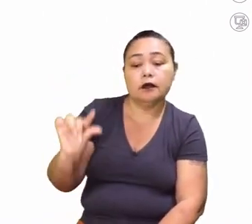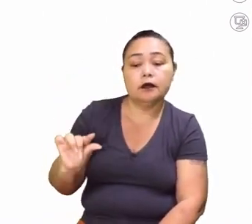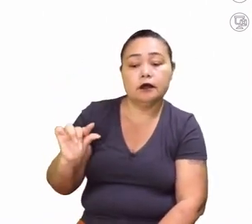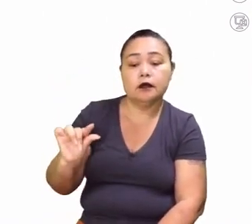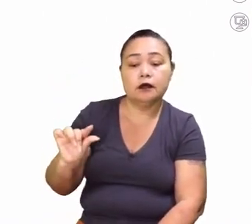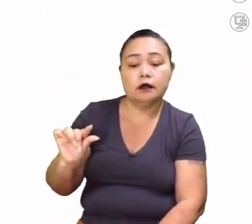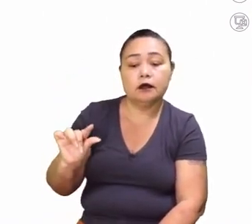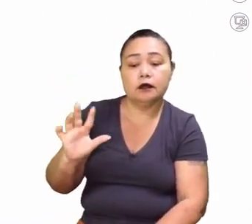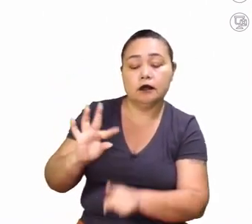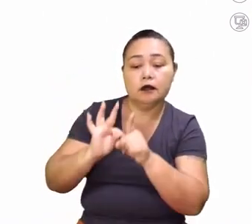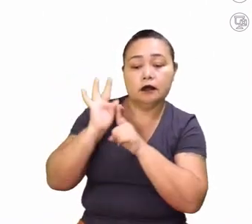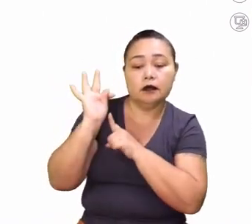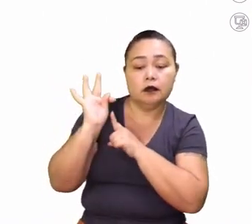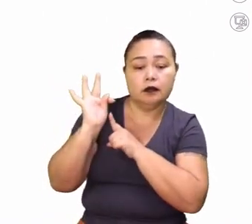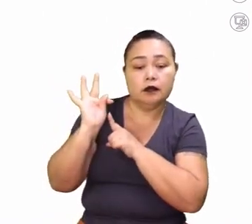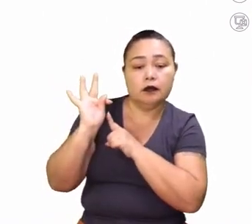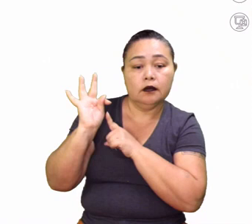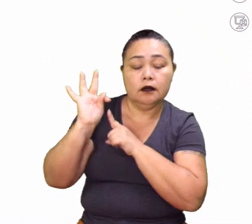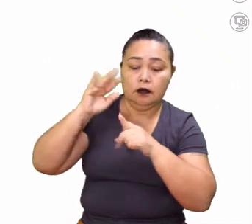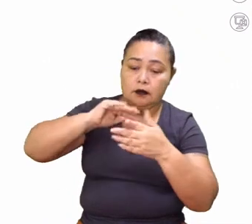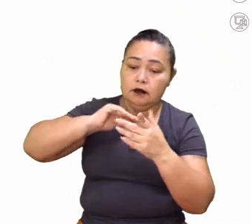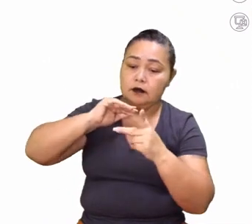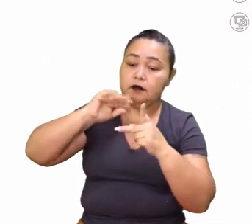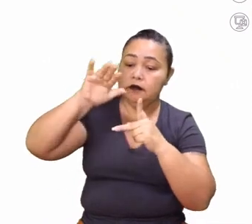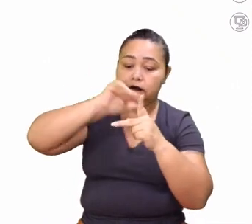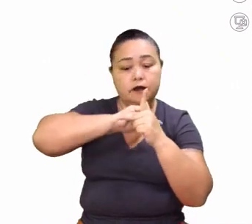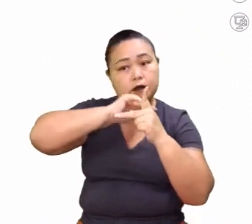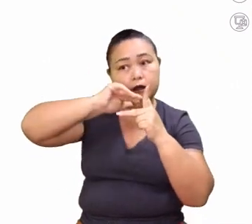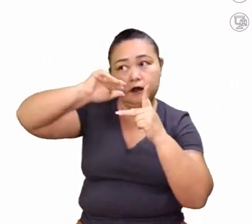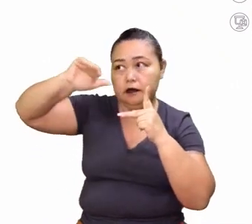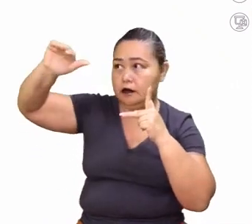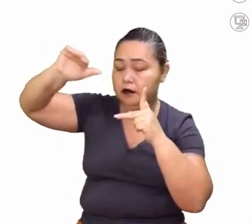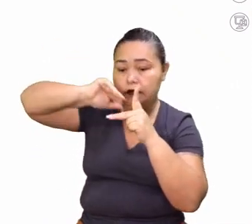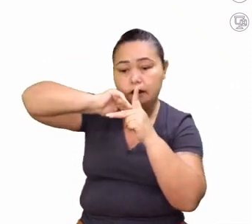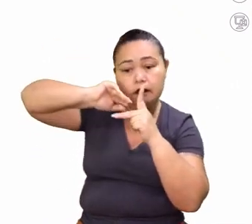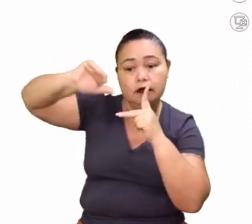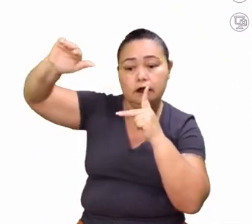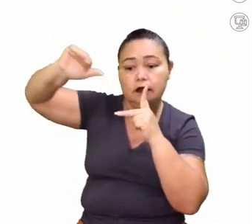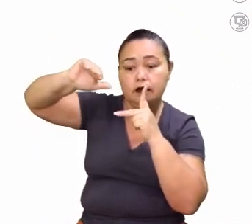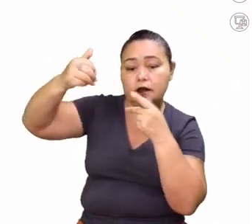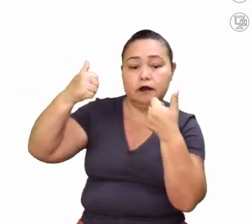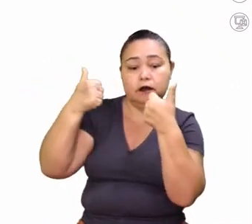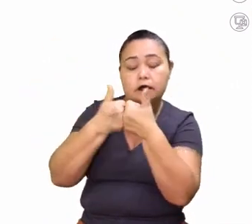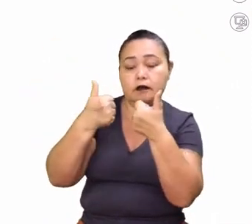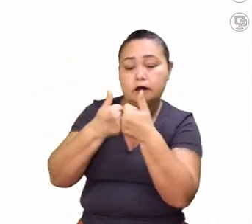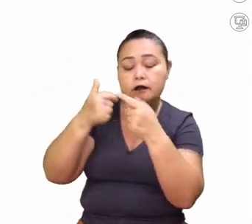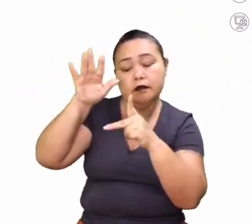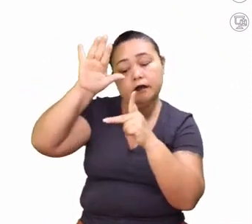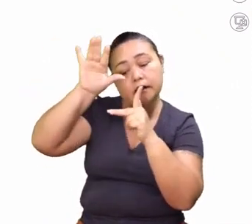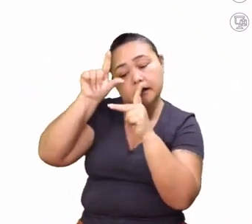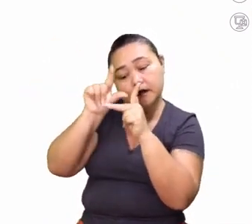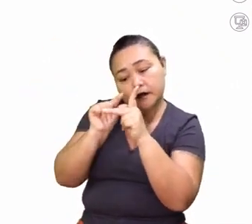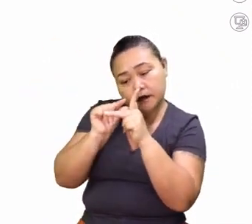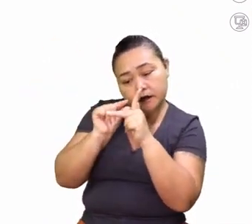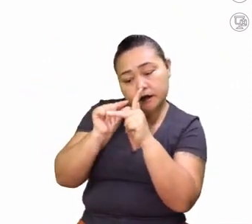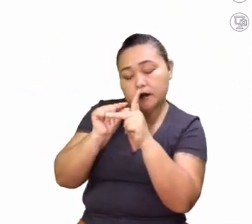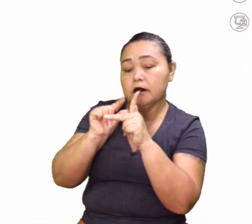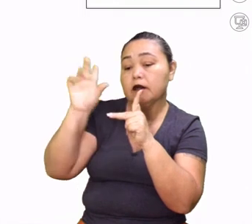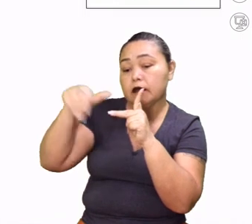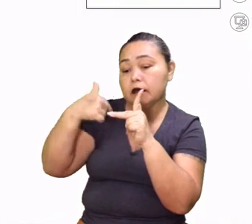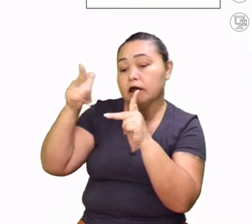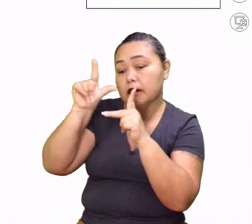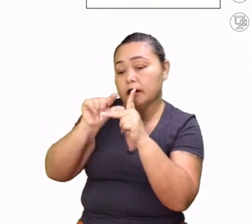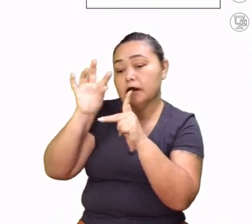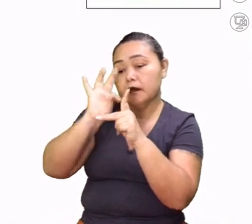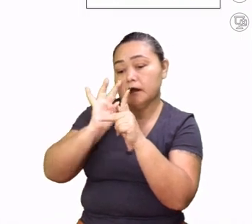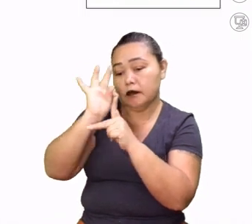a temperatura ela está aumentando nesse sentido né Quanto mais próximo aqui menor a temperatura